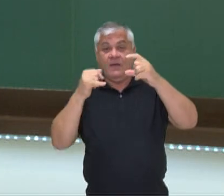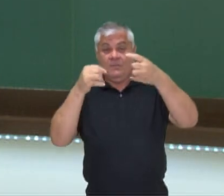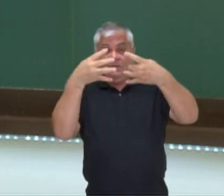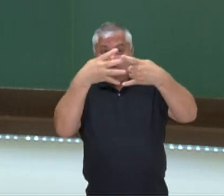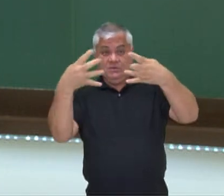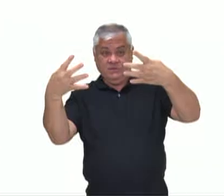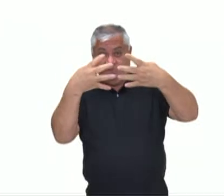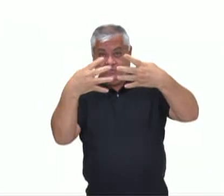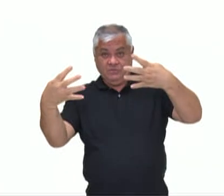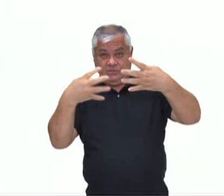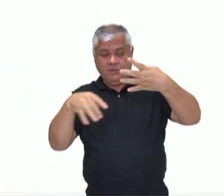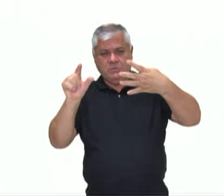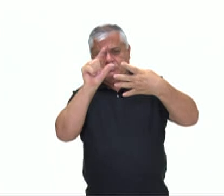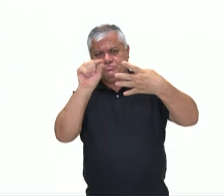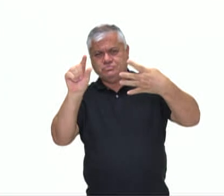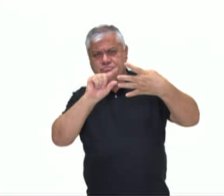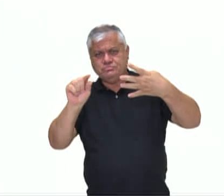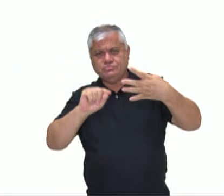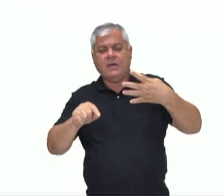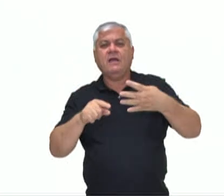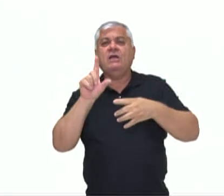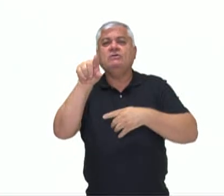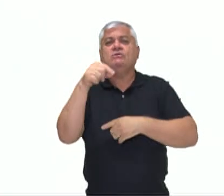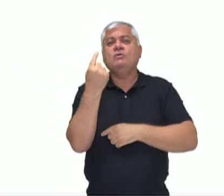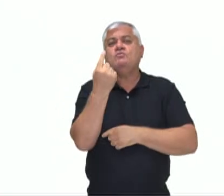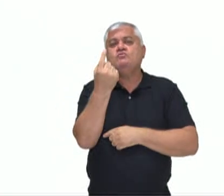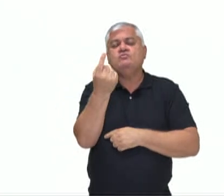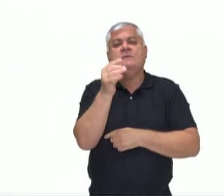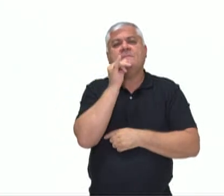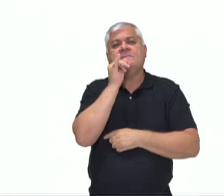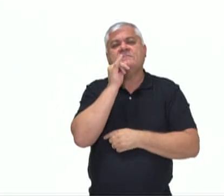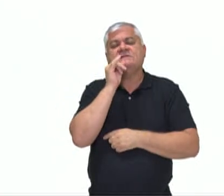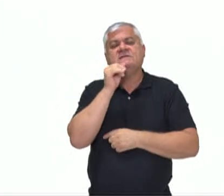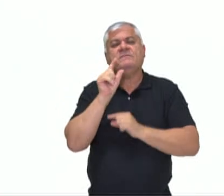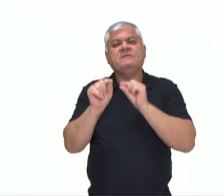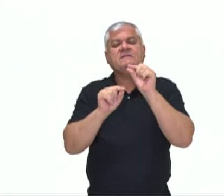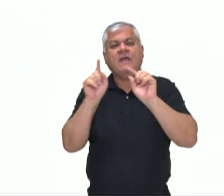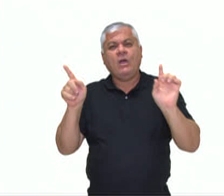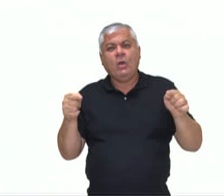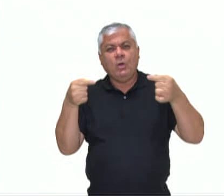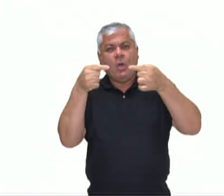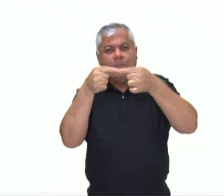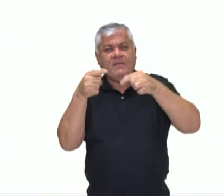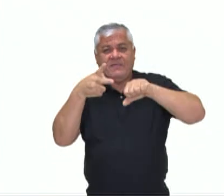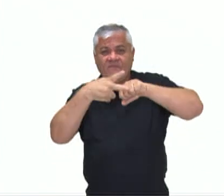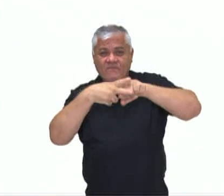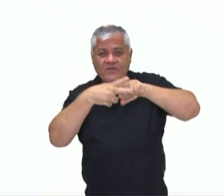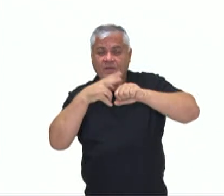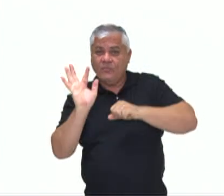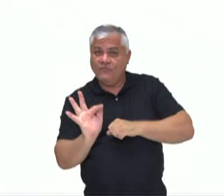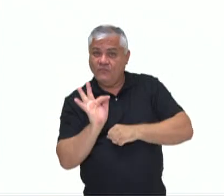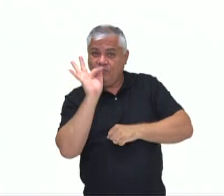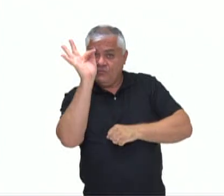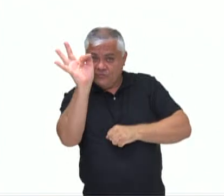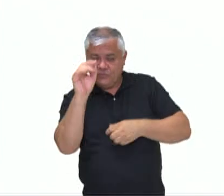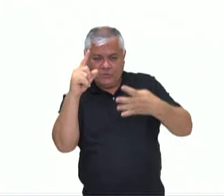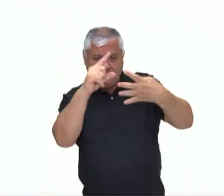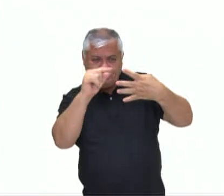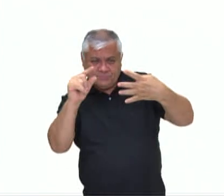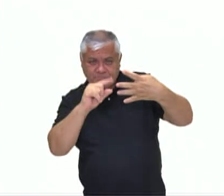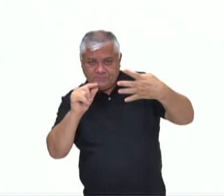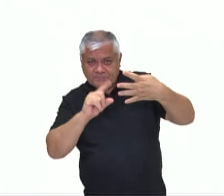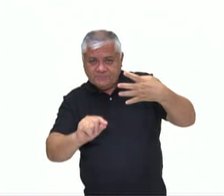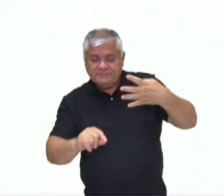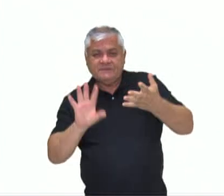música, We will rock you, in the future tense, que esteja no tempo verbal do futuro, and in